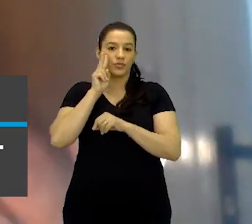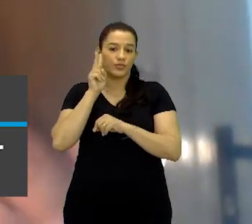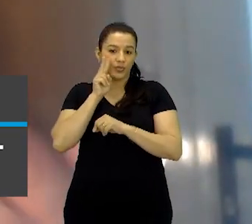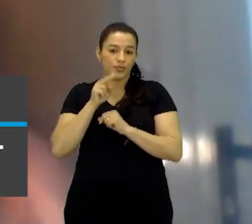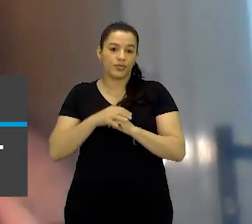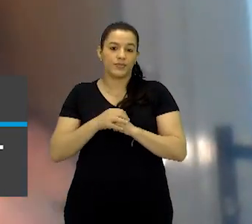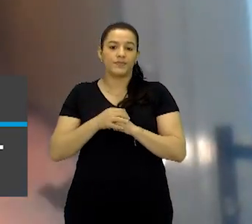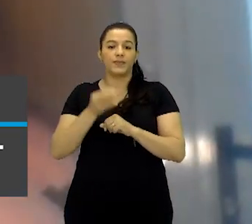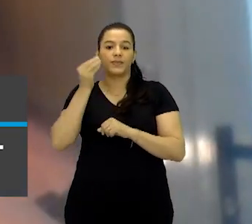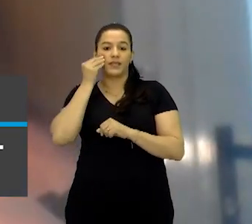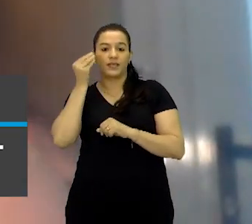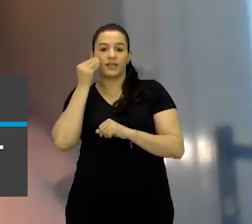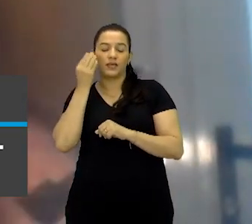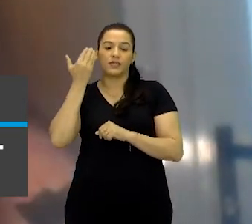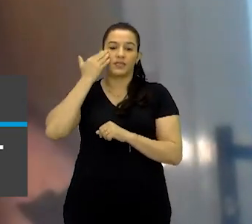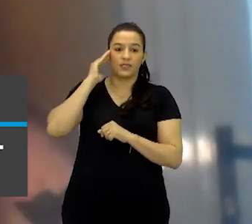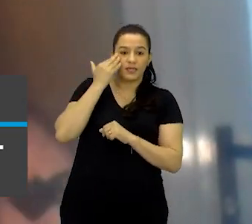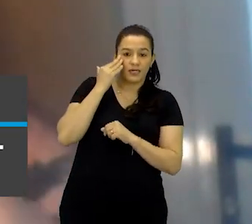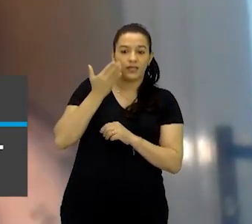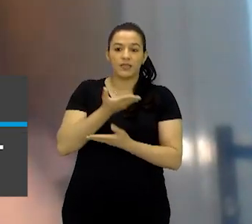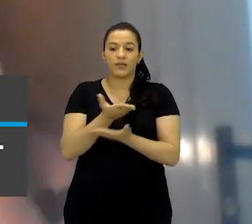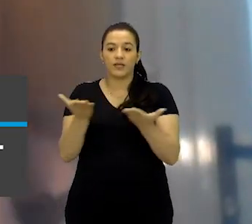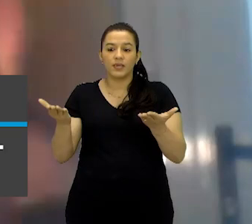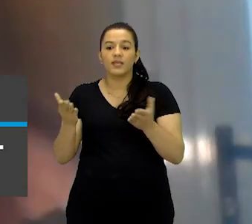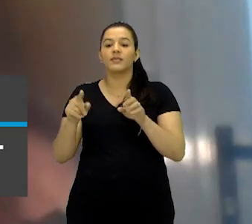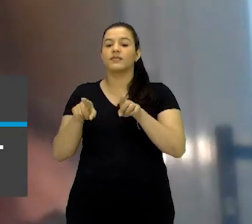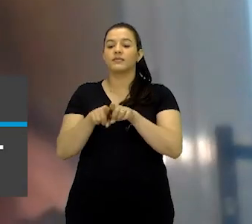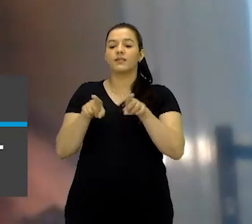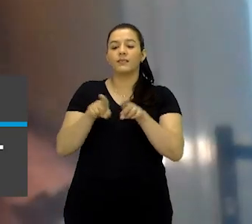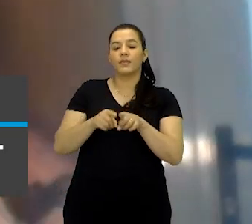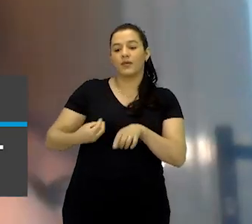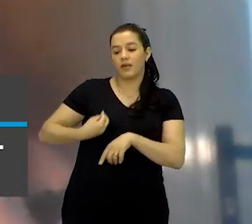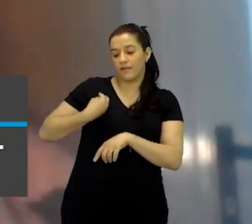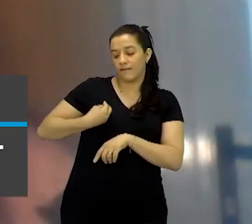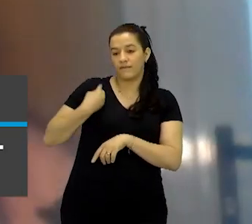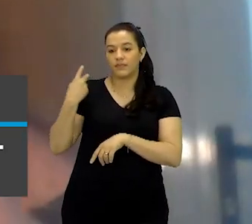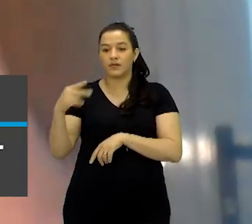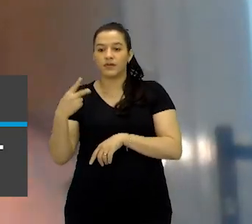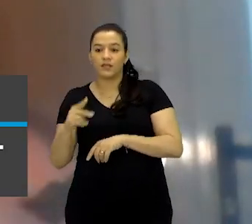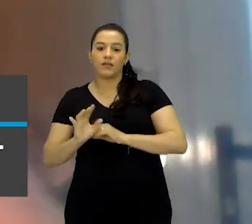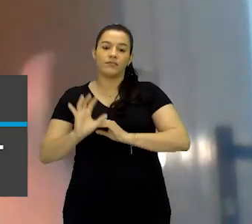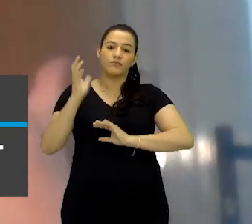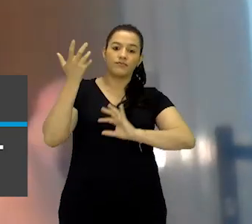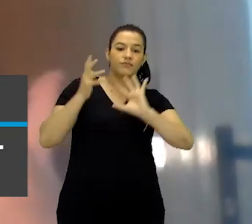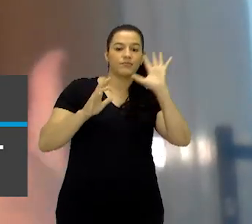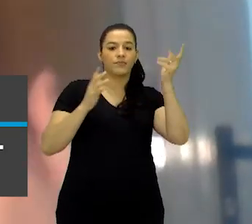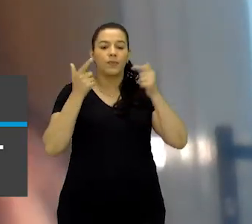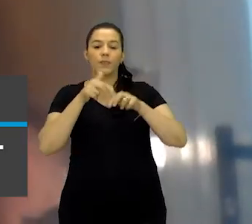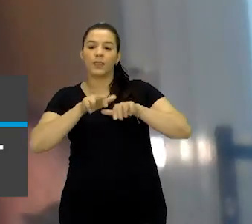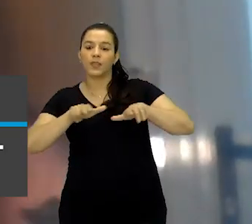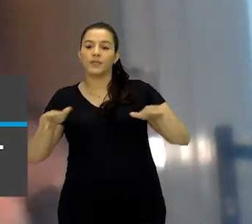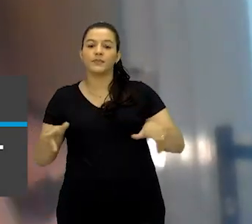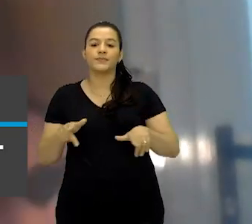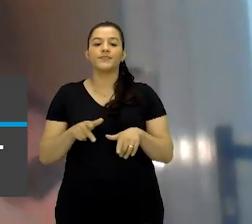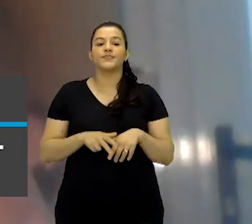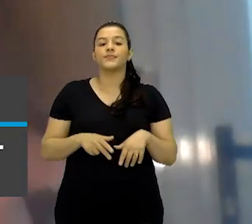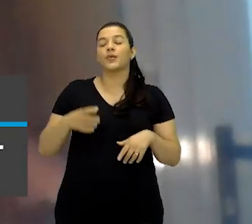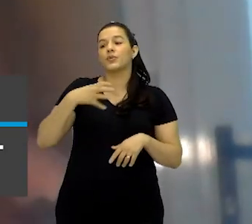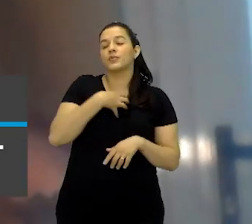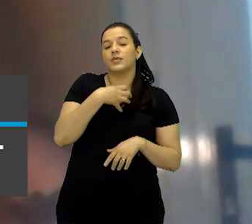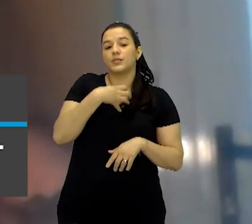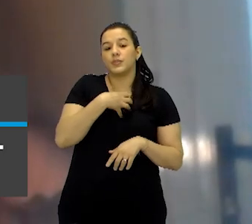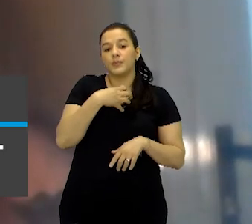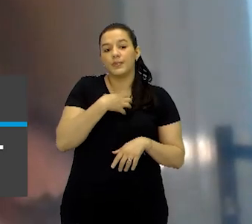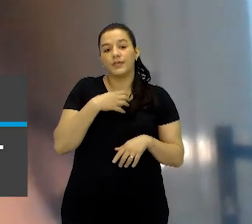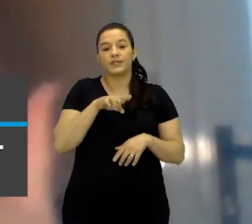sempre tentando entender, compreender a situação de vida, as circunstâncias da vida do outro, quais são os sentimentos